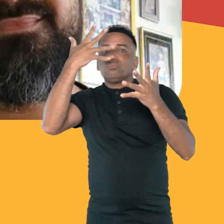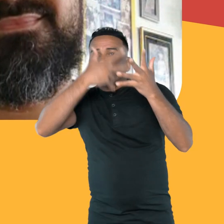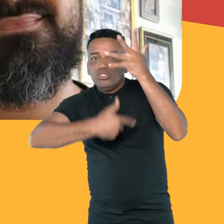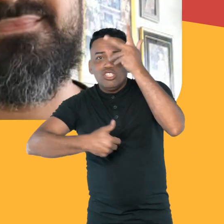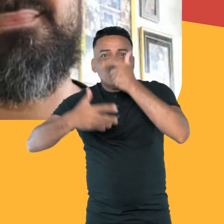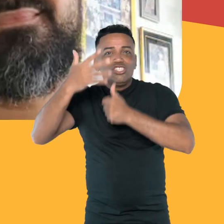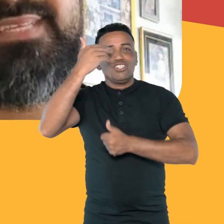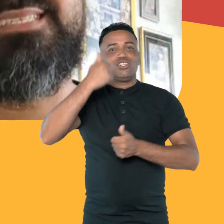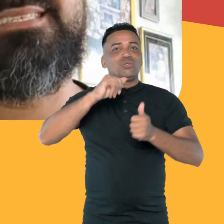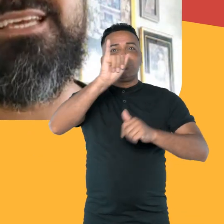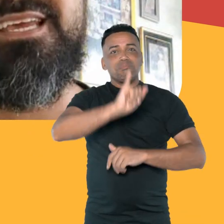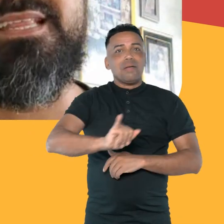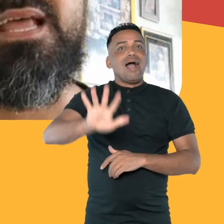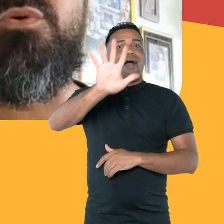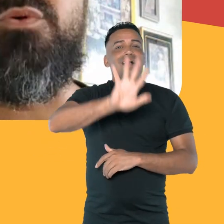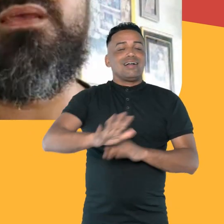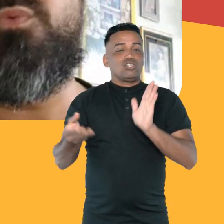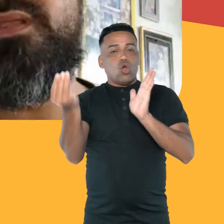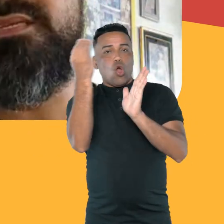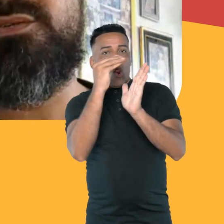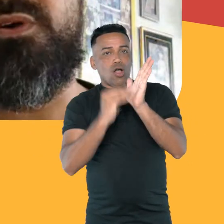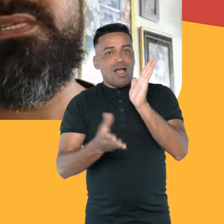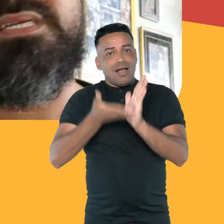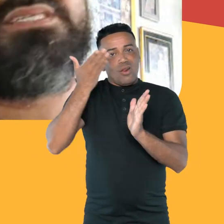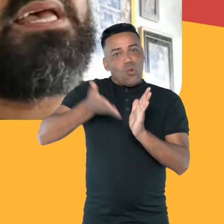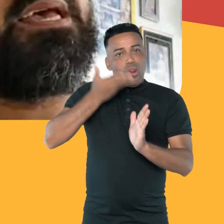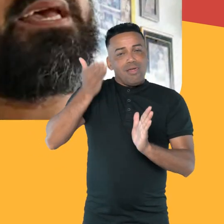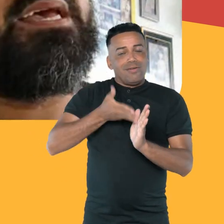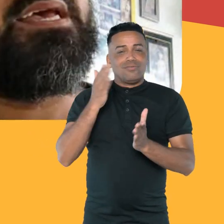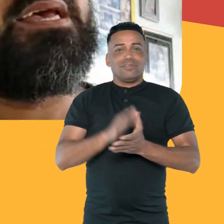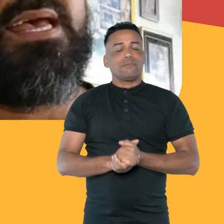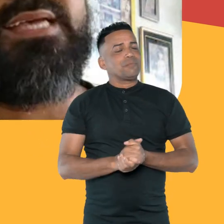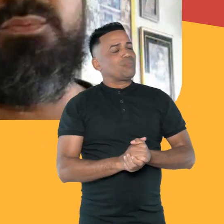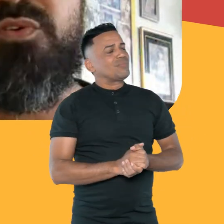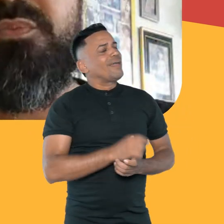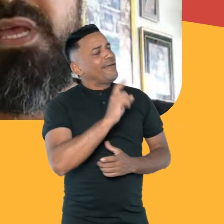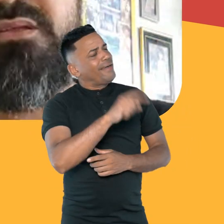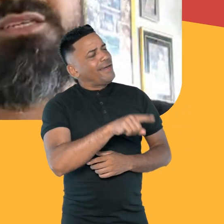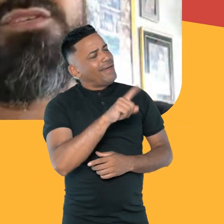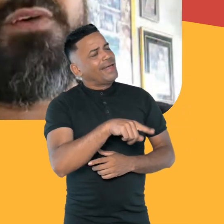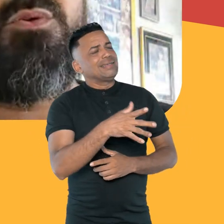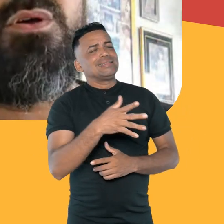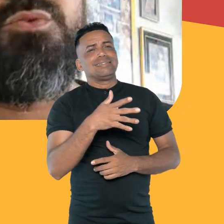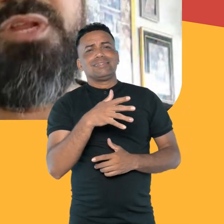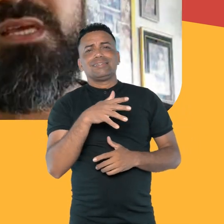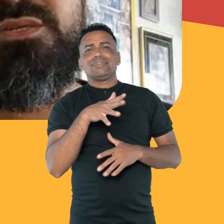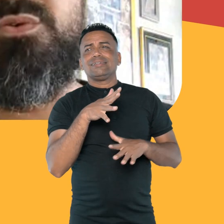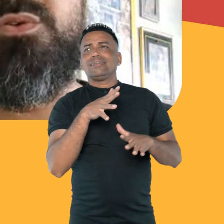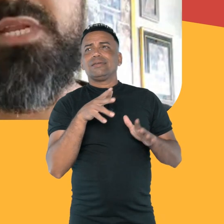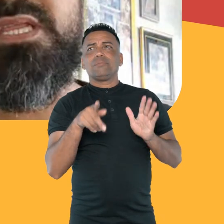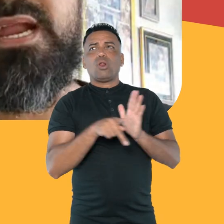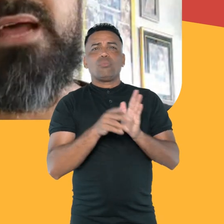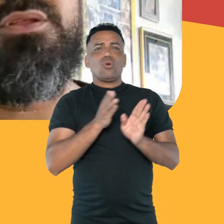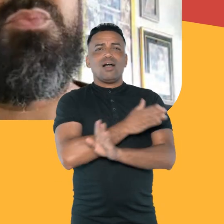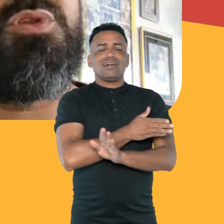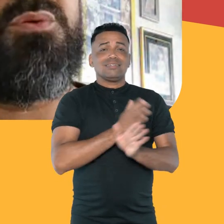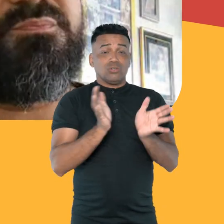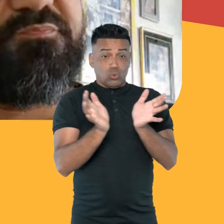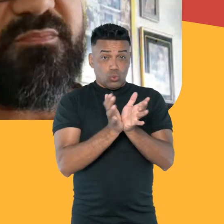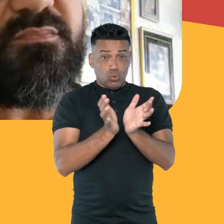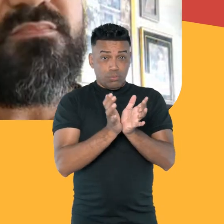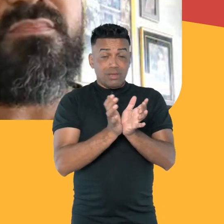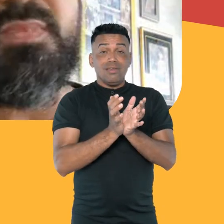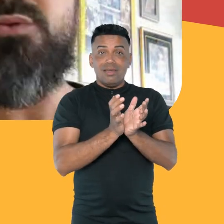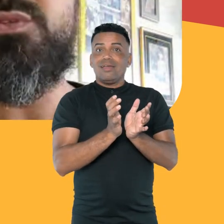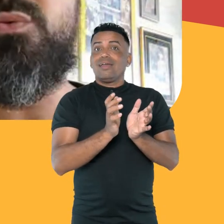bonito, né? E uma das coisas, esse movimento que a gente falou logo no início, do Clube Literário